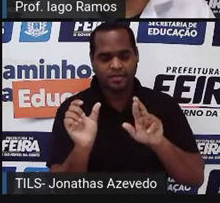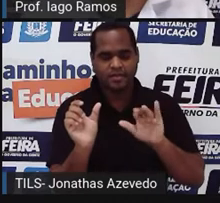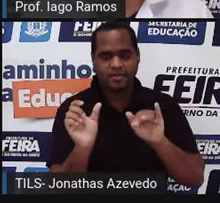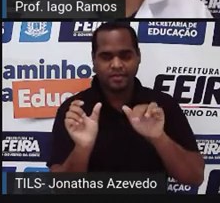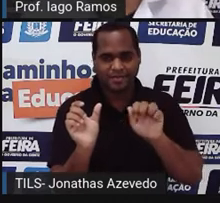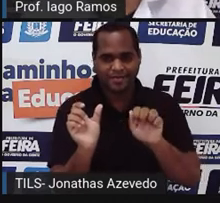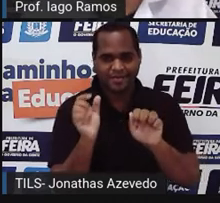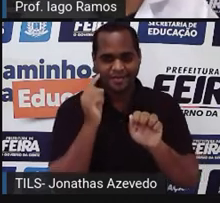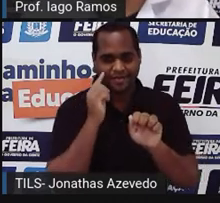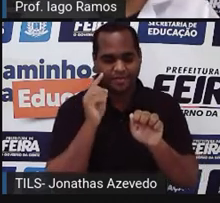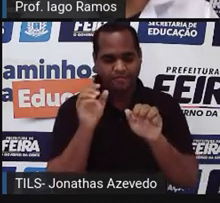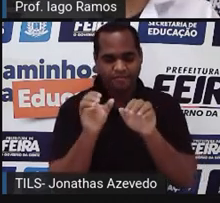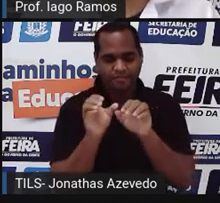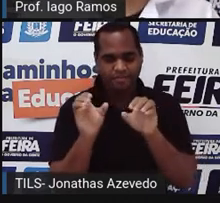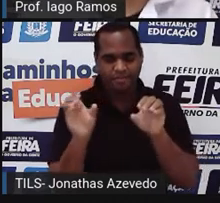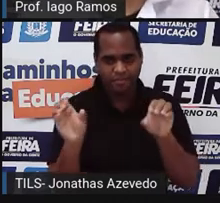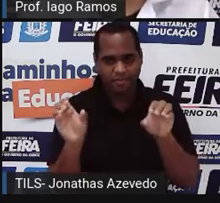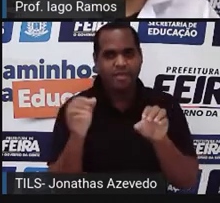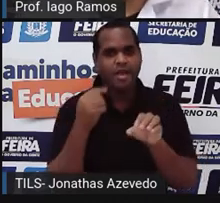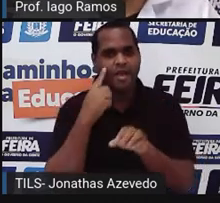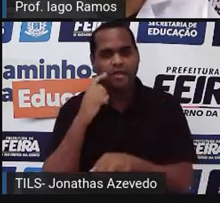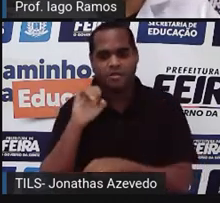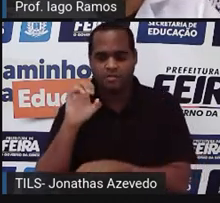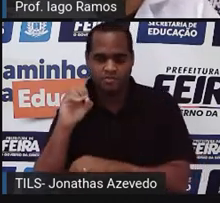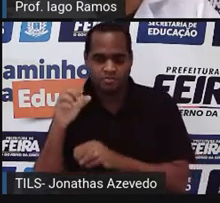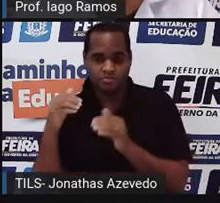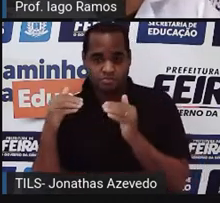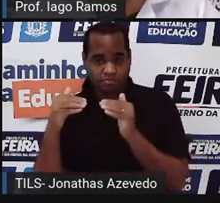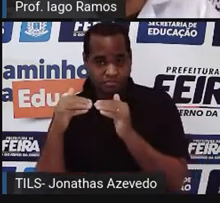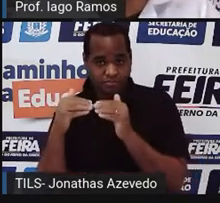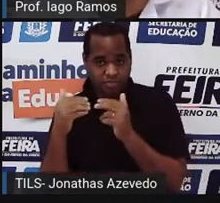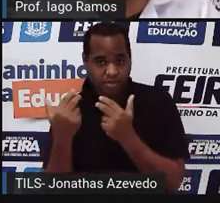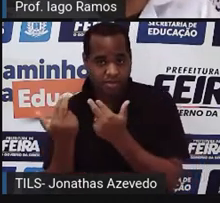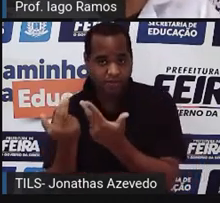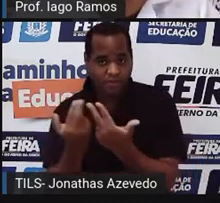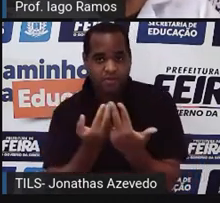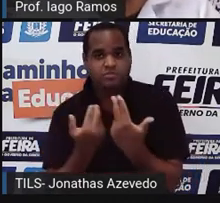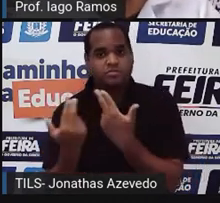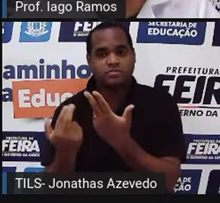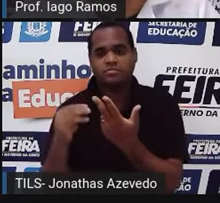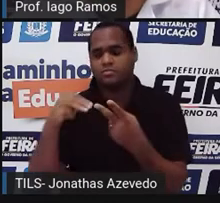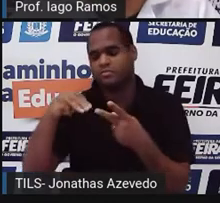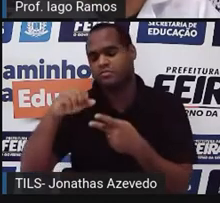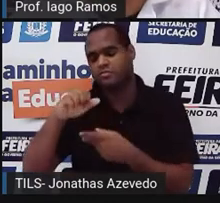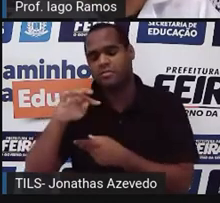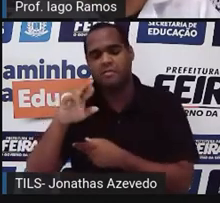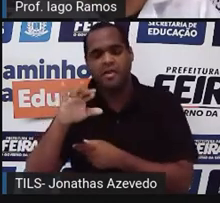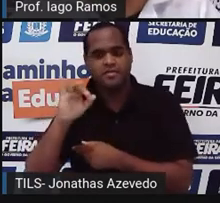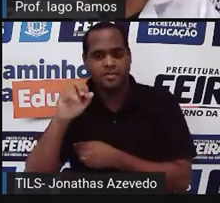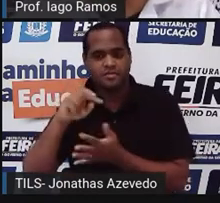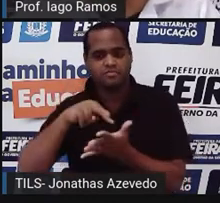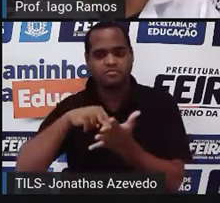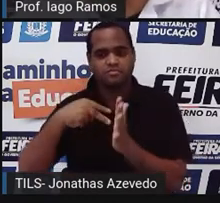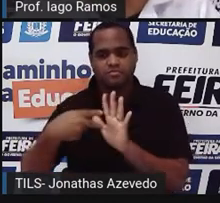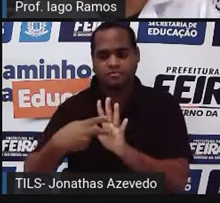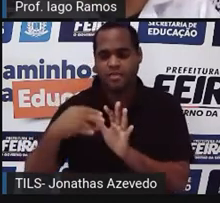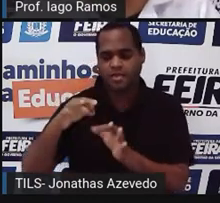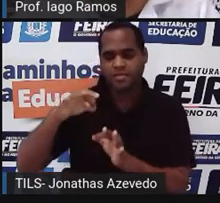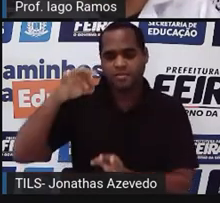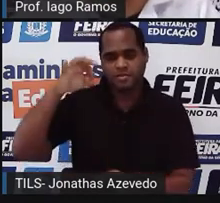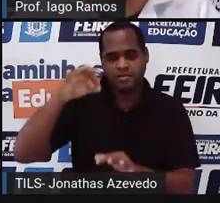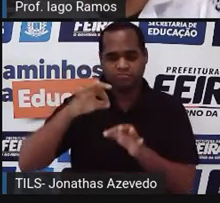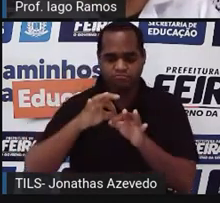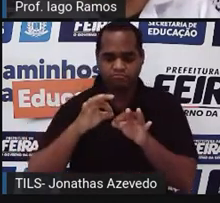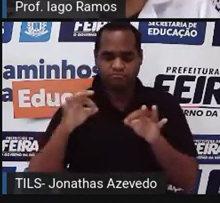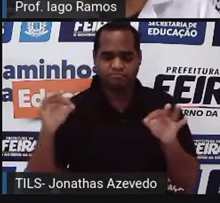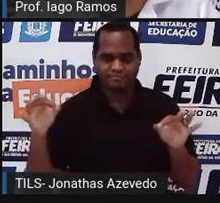duas partes, iso e metria. Iso significa igual, tá bom? E metria significa